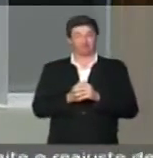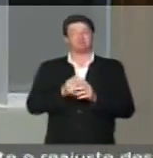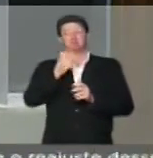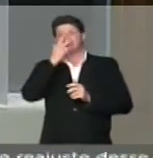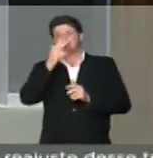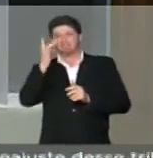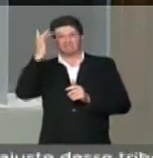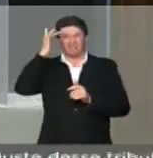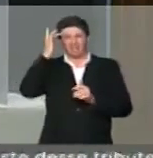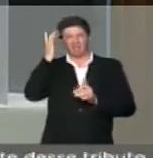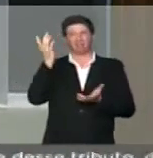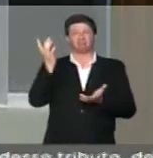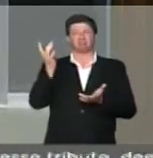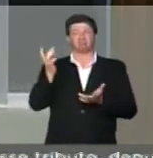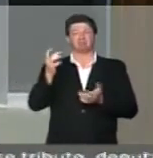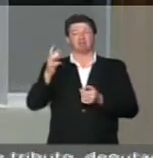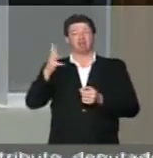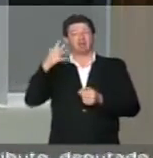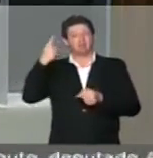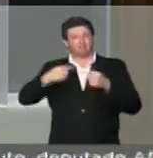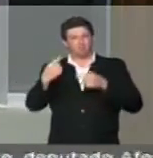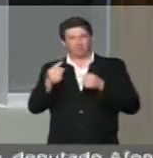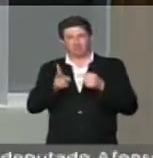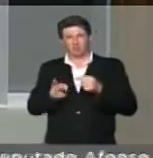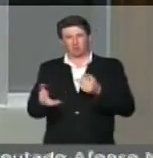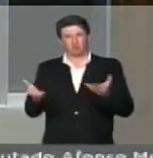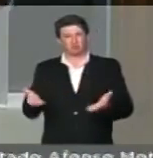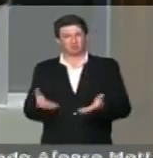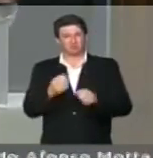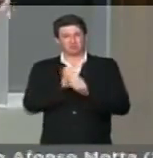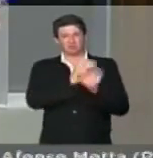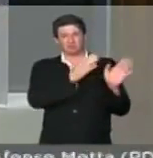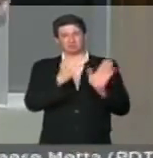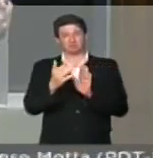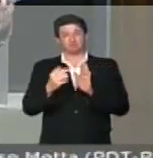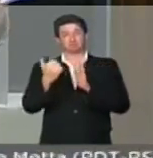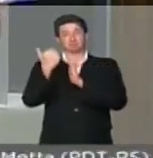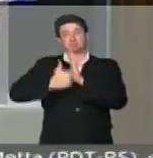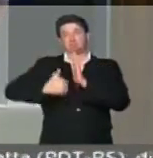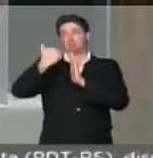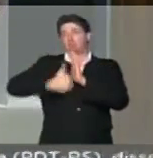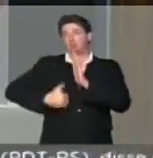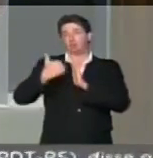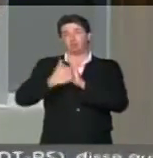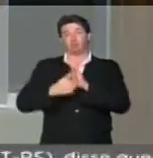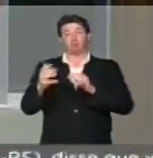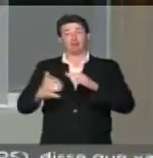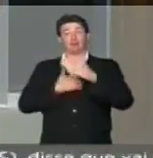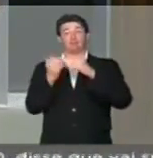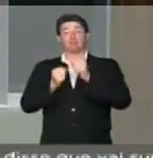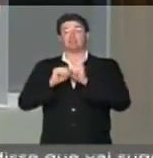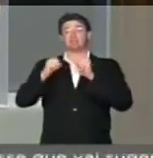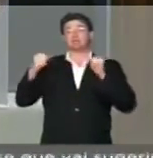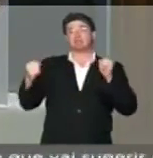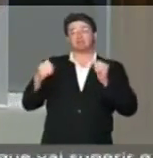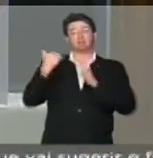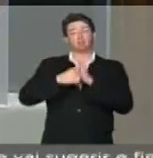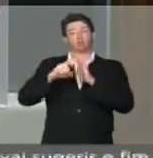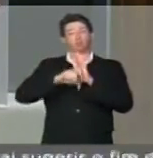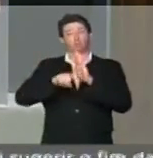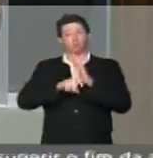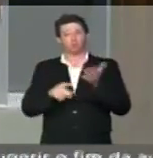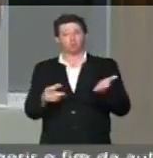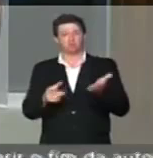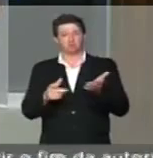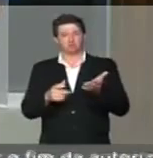será que a política continuada nos últimos anos de desonerações para grandes corporações empresariais